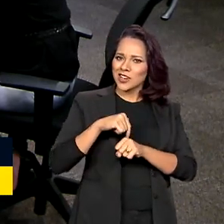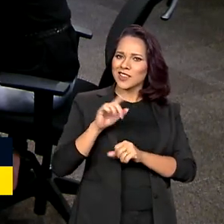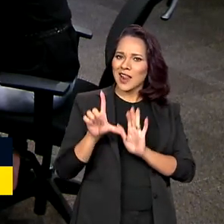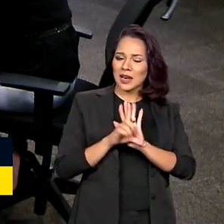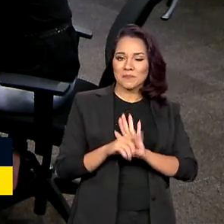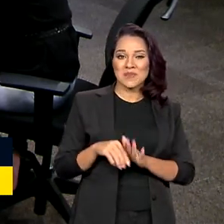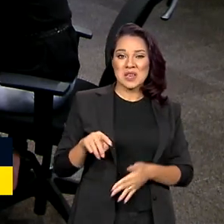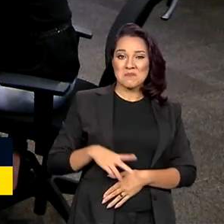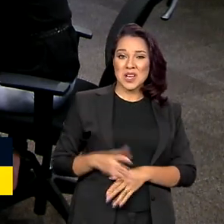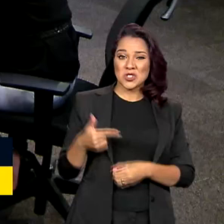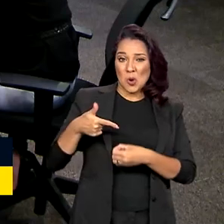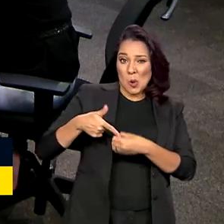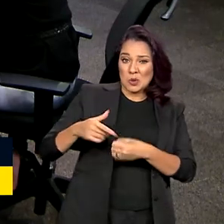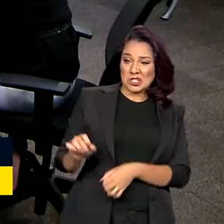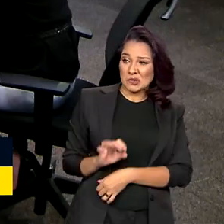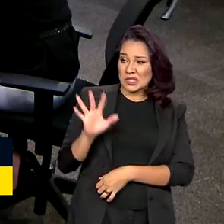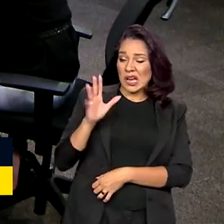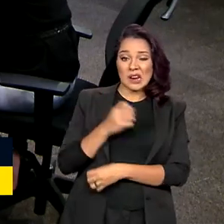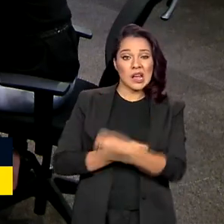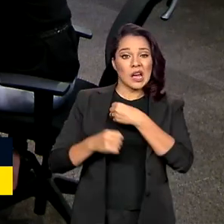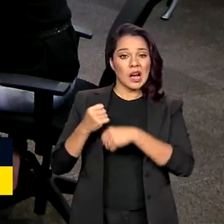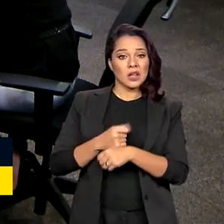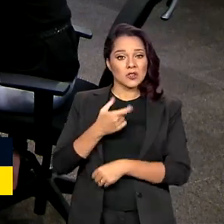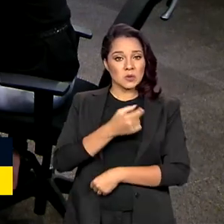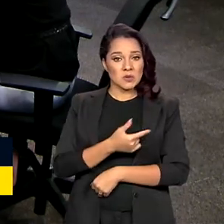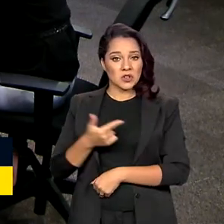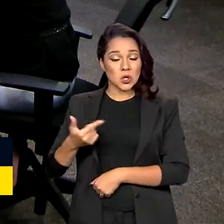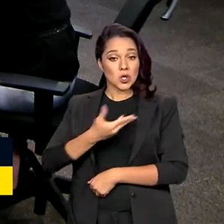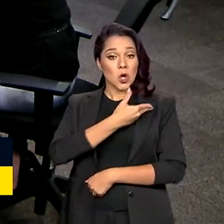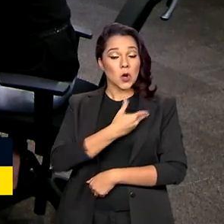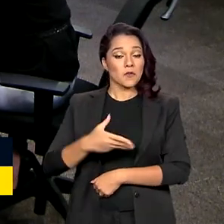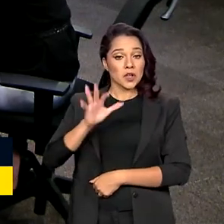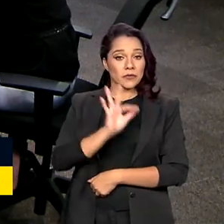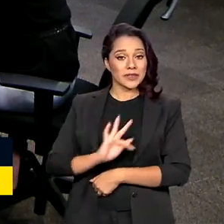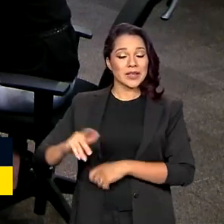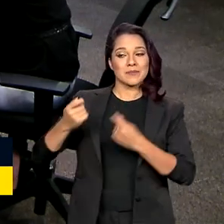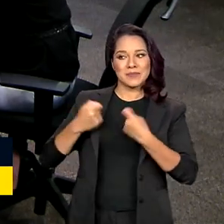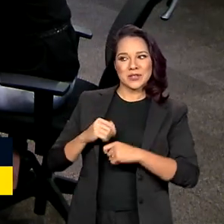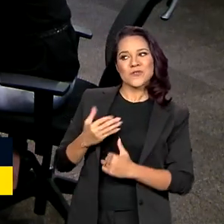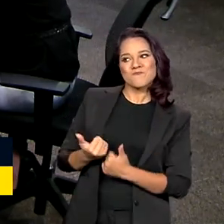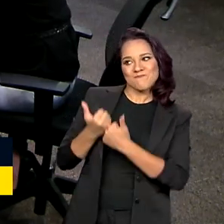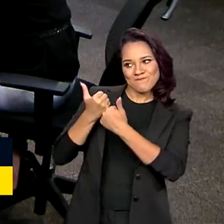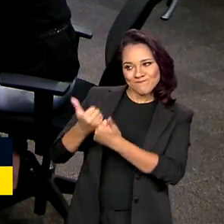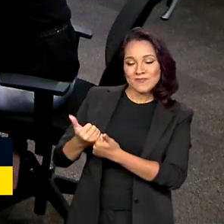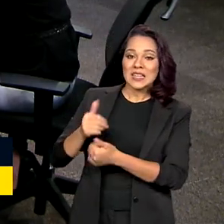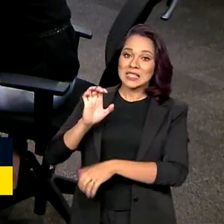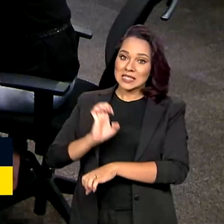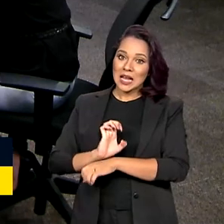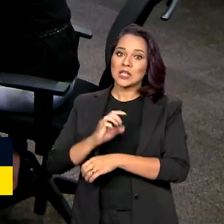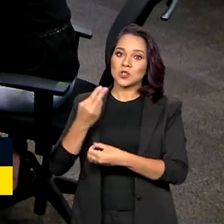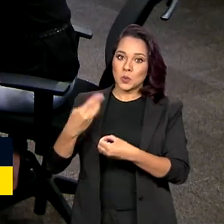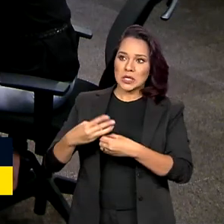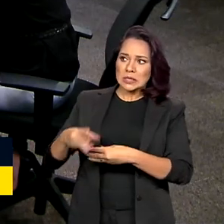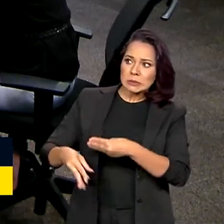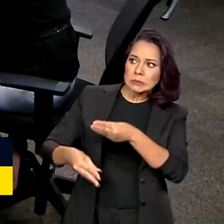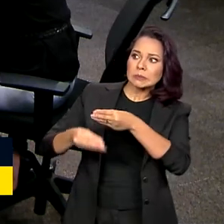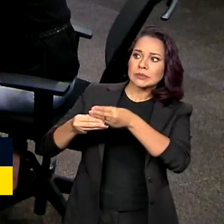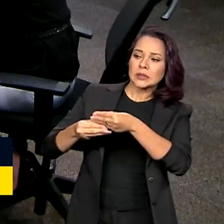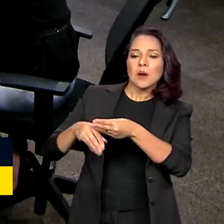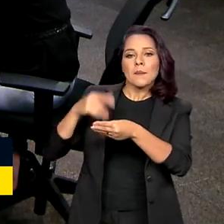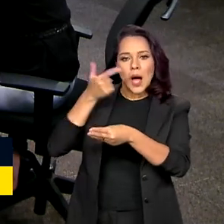com a alta dos combustíveis, em 2022, o governo federal precisou apoiar estados e municípios